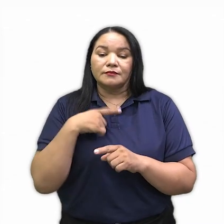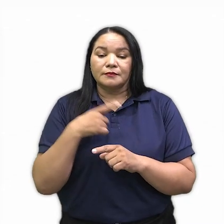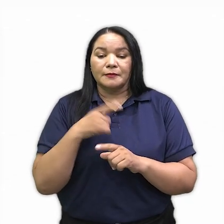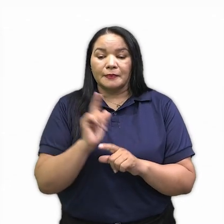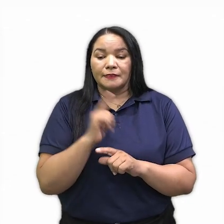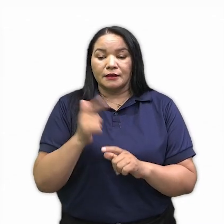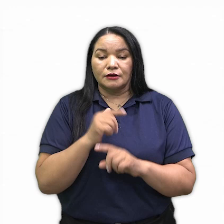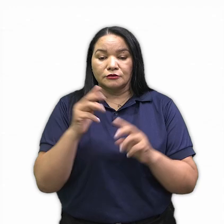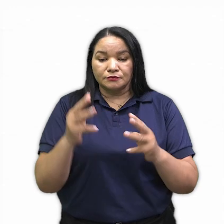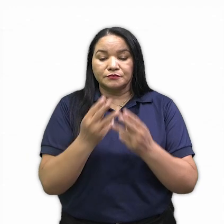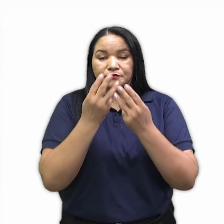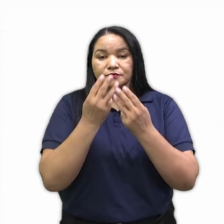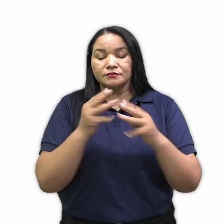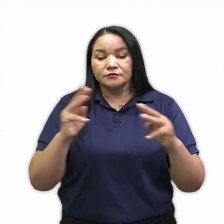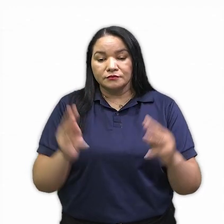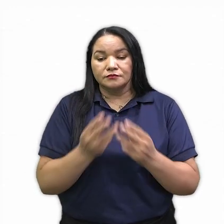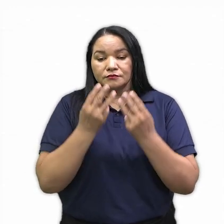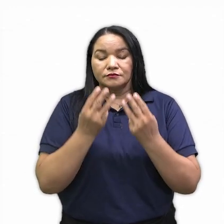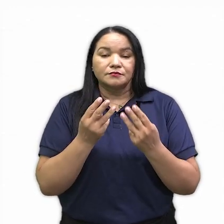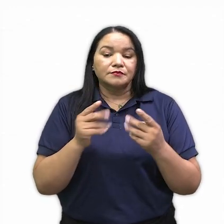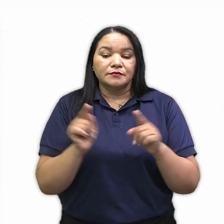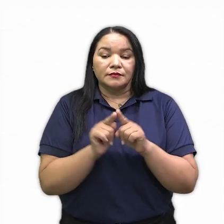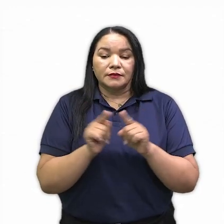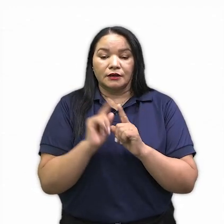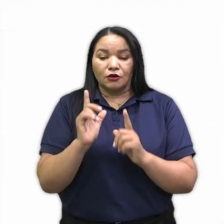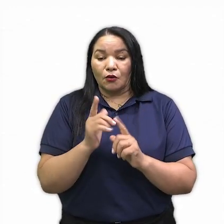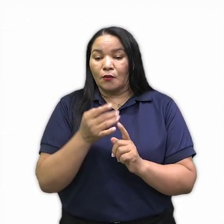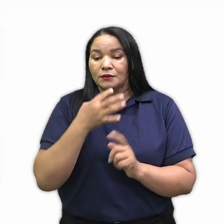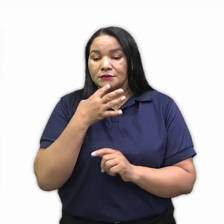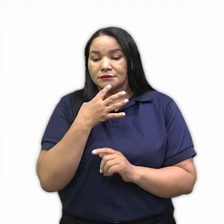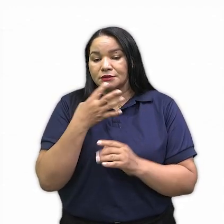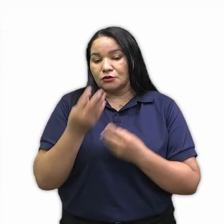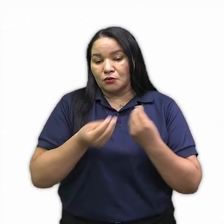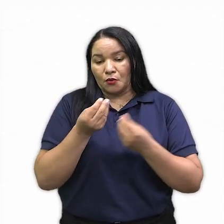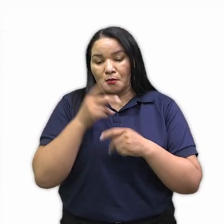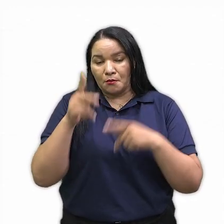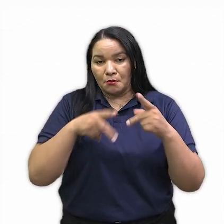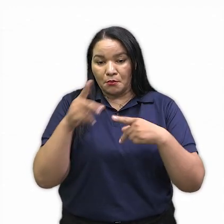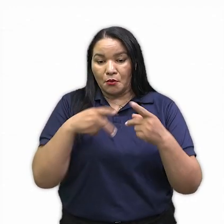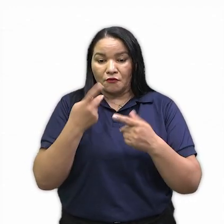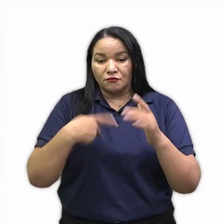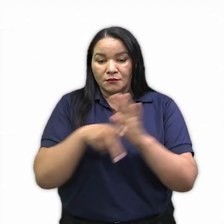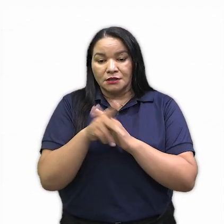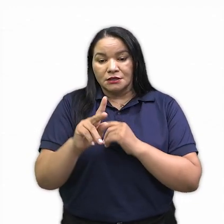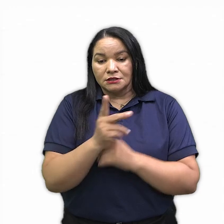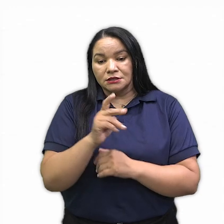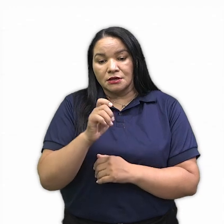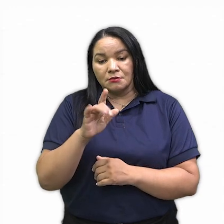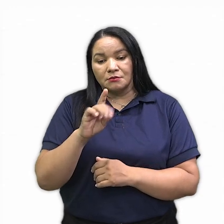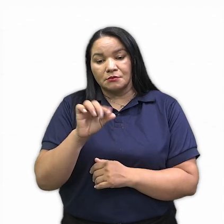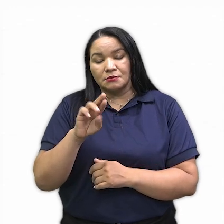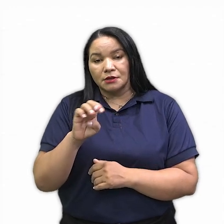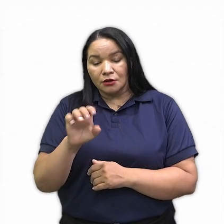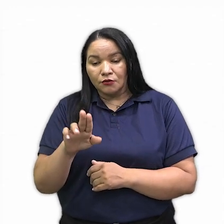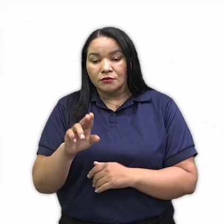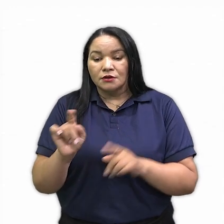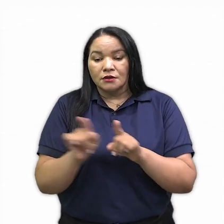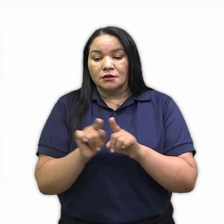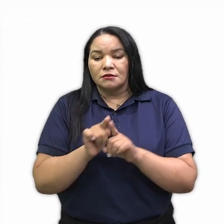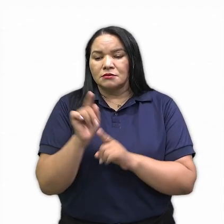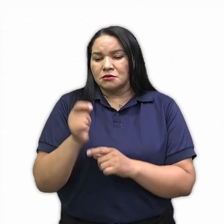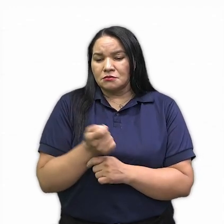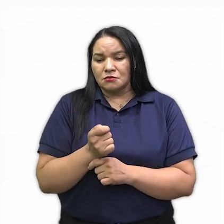judeus, né? Os judeus, gente, historicamente vão ser conhecidos como o povo hebreu, né? Que também vai ter uma rica e